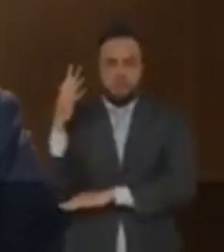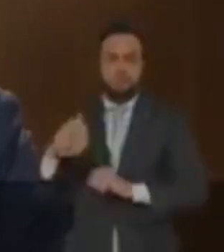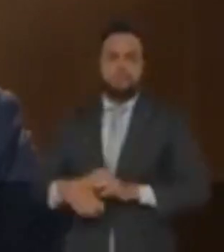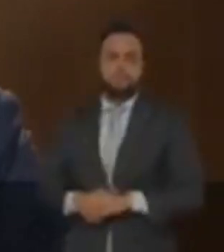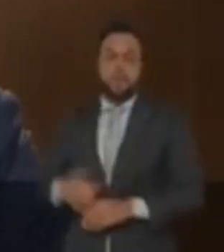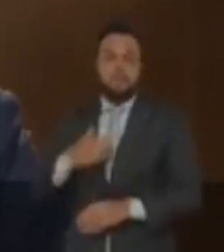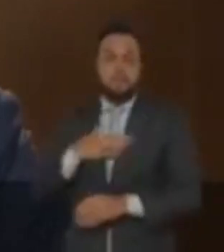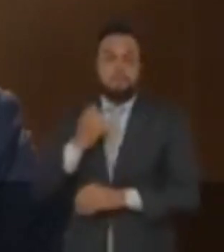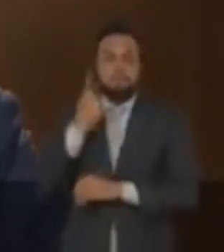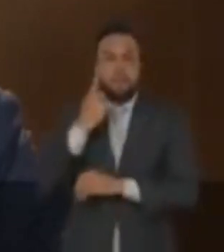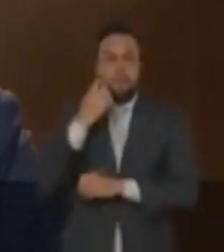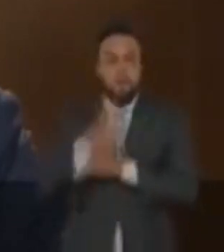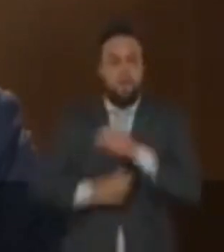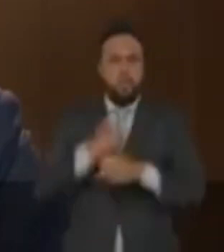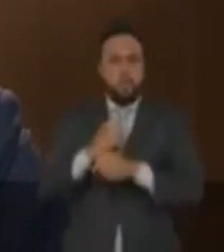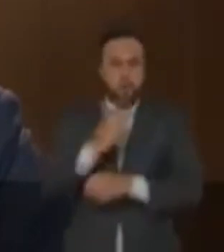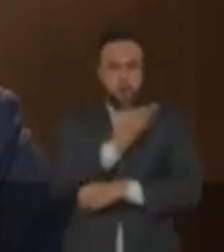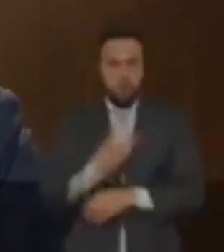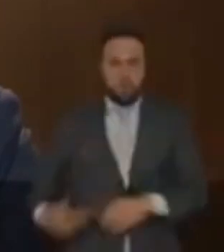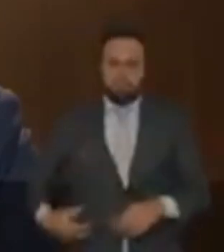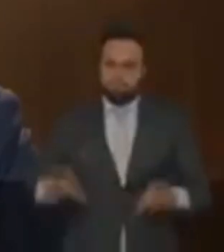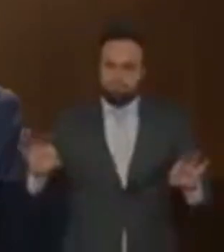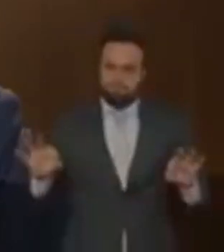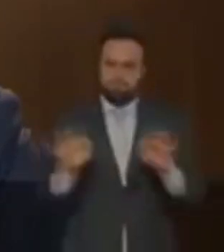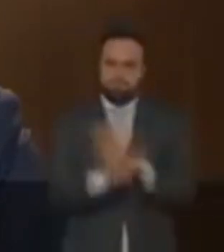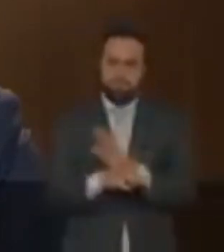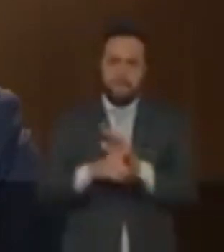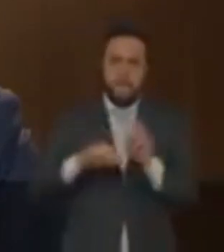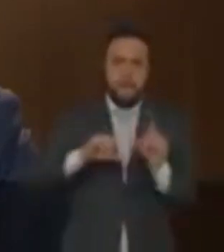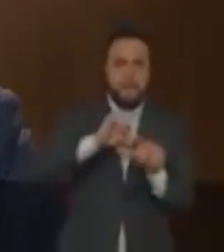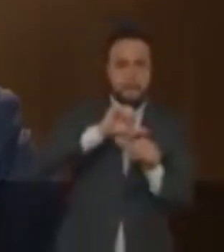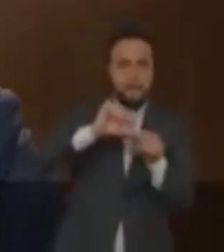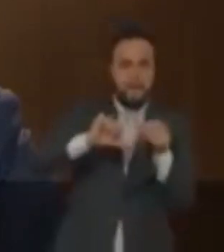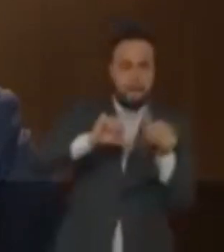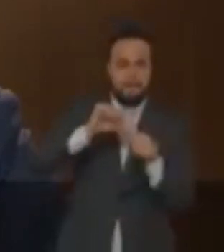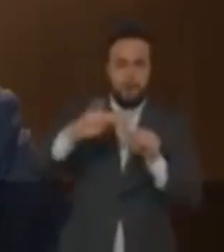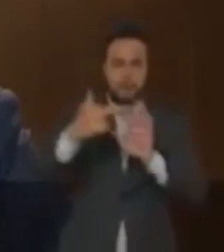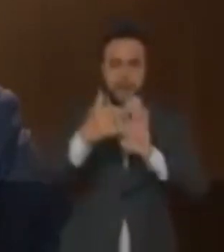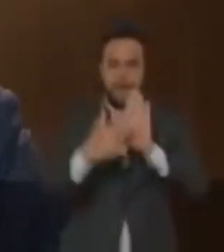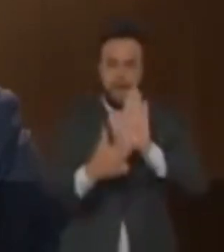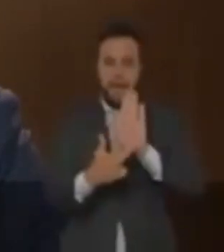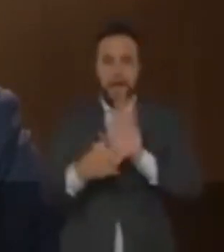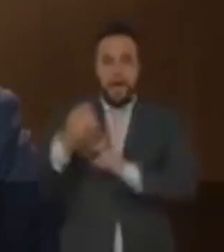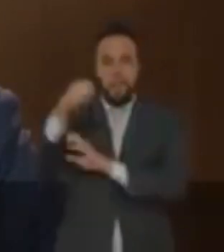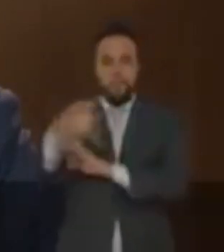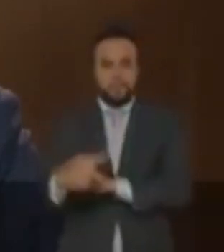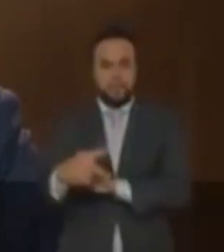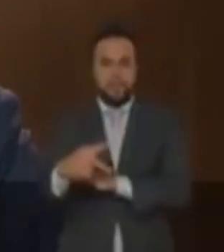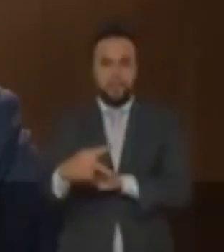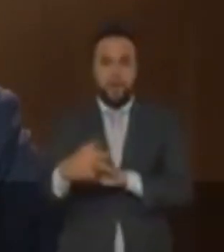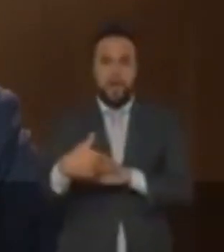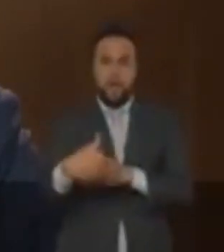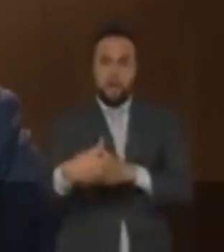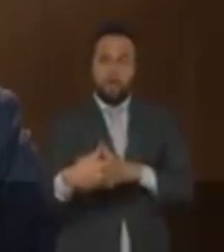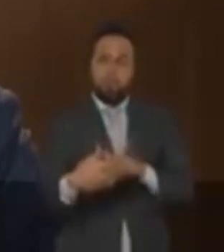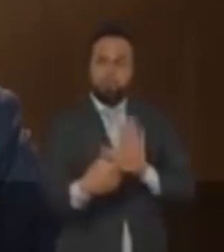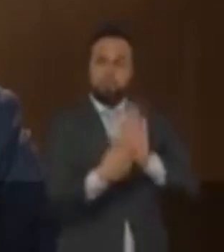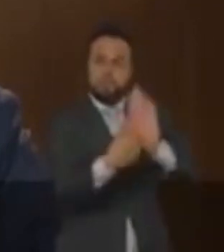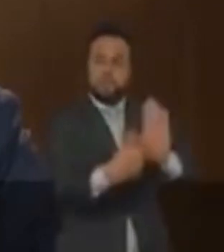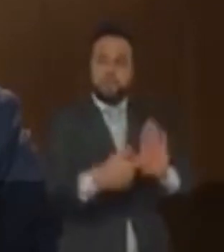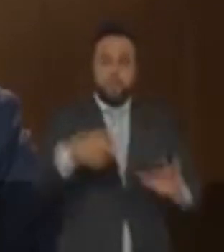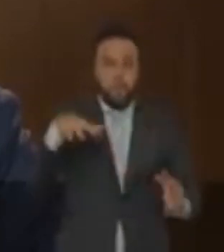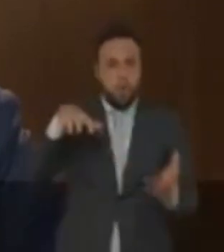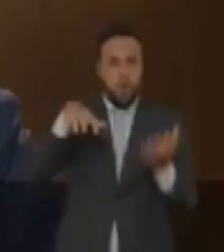no meu primeiro ano de governo concluímos a reforma da Previdência e recentemente apresentamos